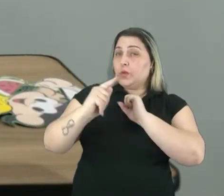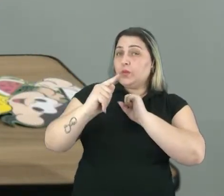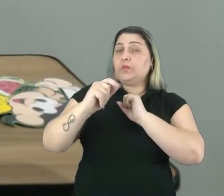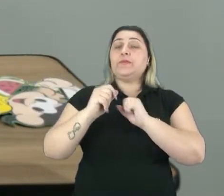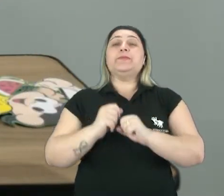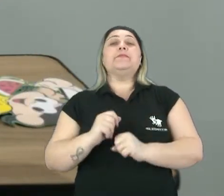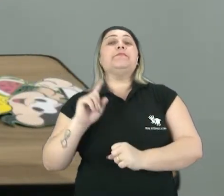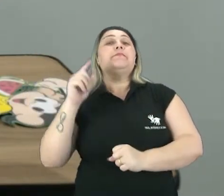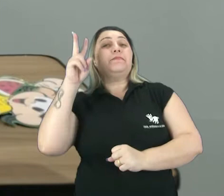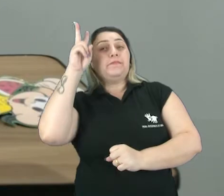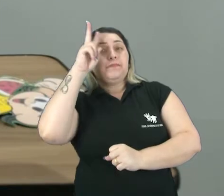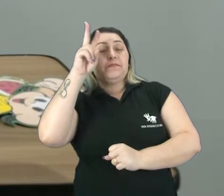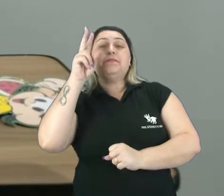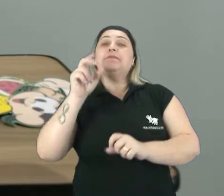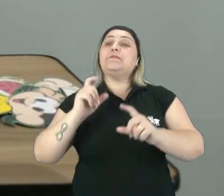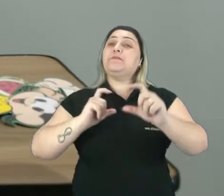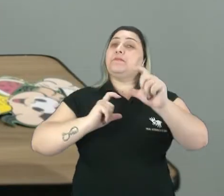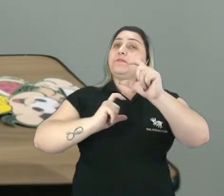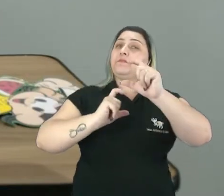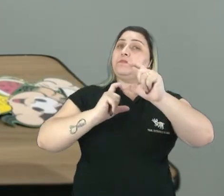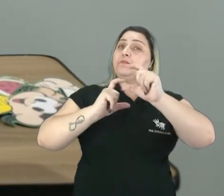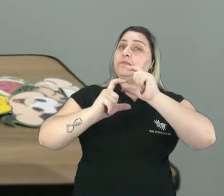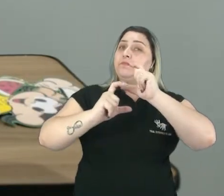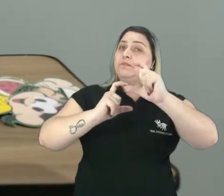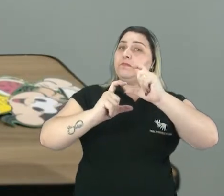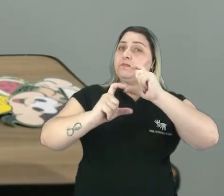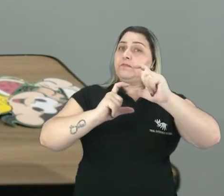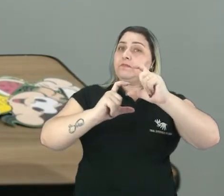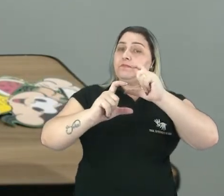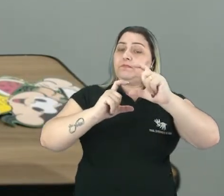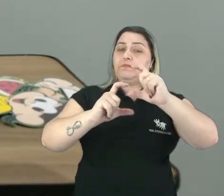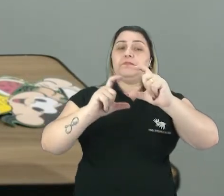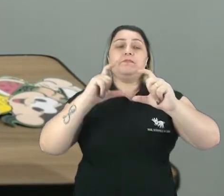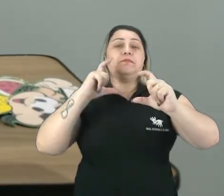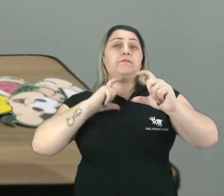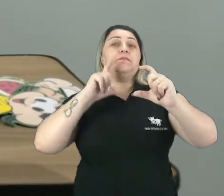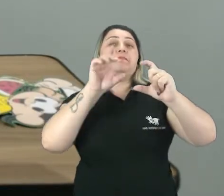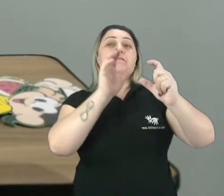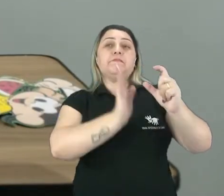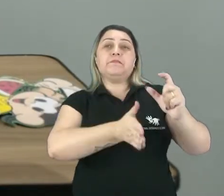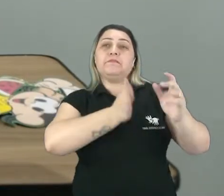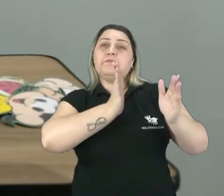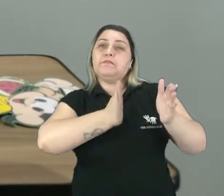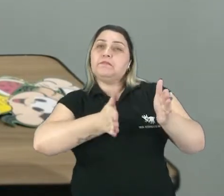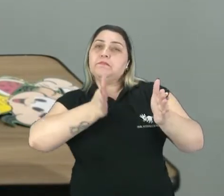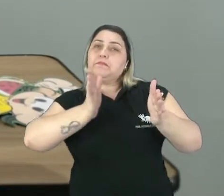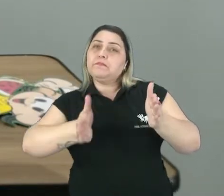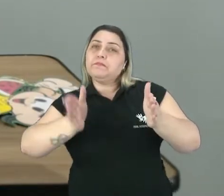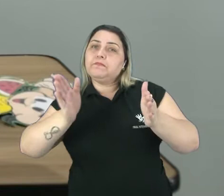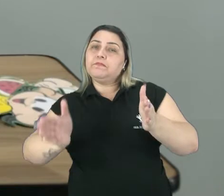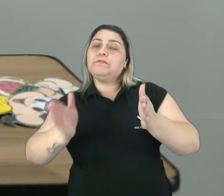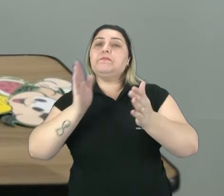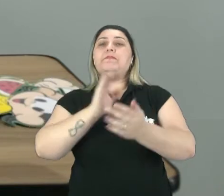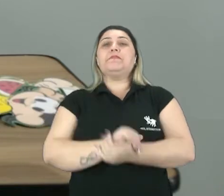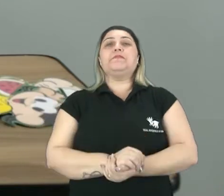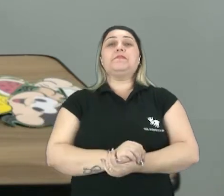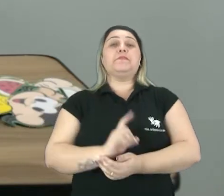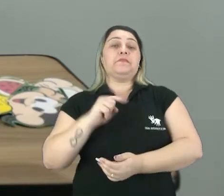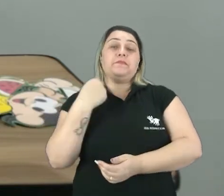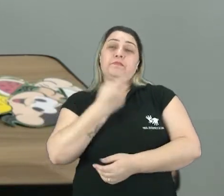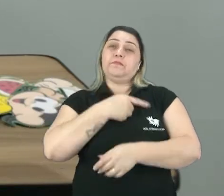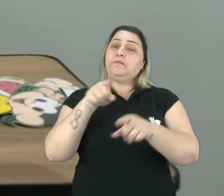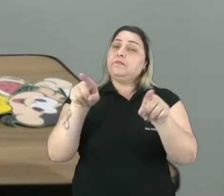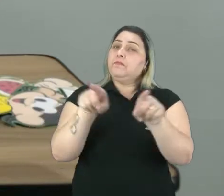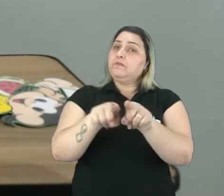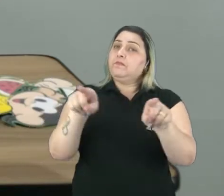sol. Então, a história em quadrinho, ela tem todos esses passo a passo, ele tem todos esses requisitos, que